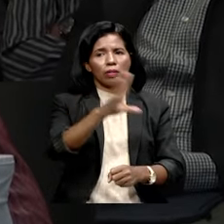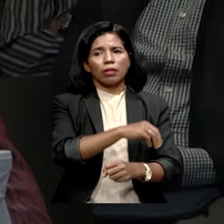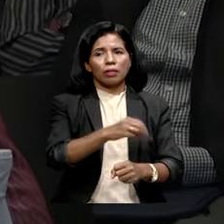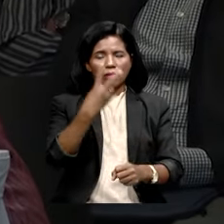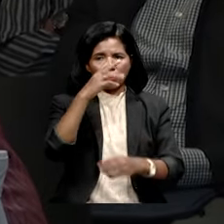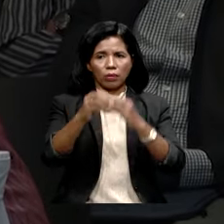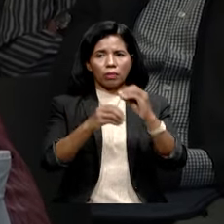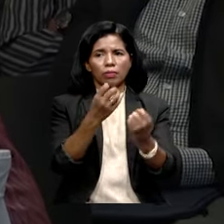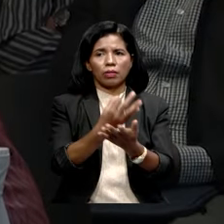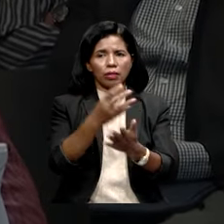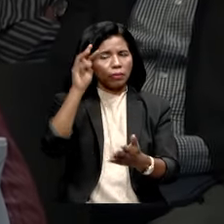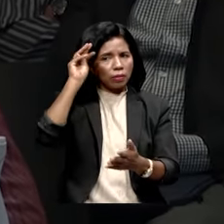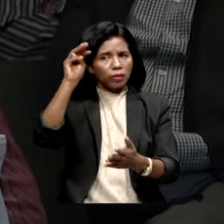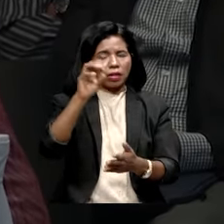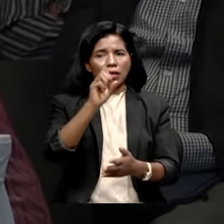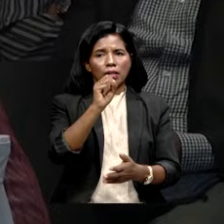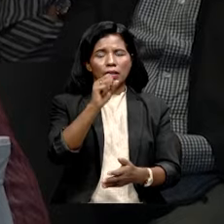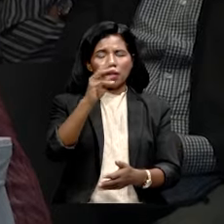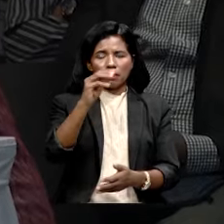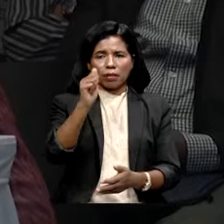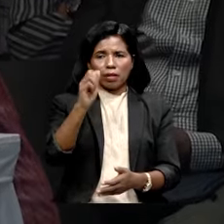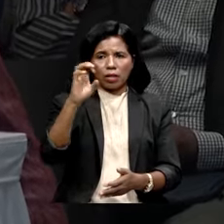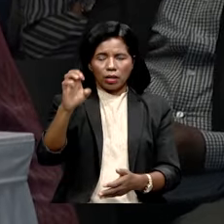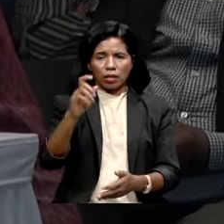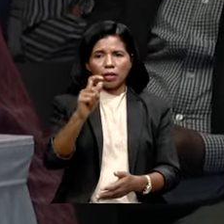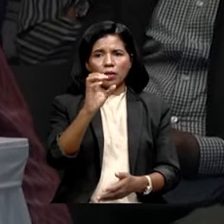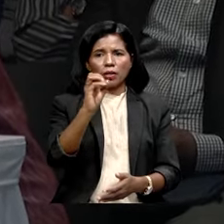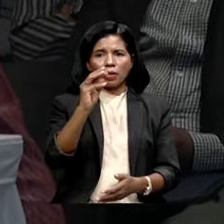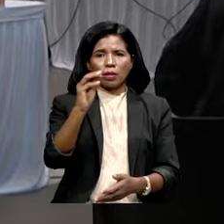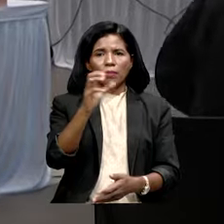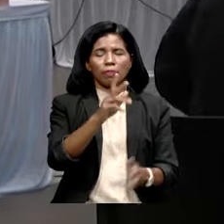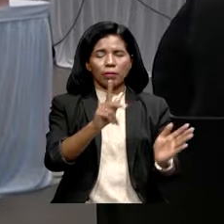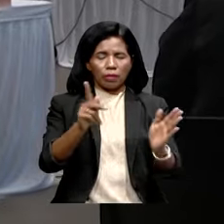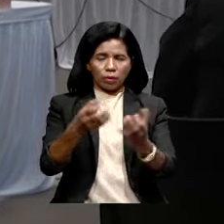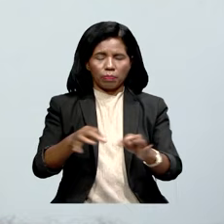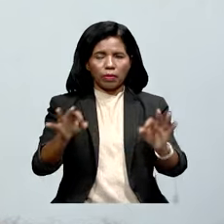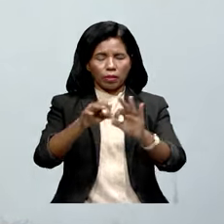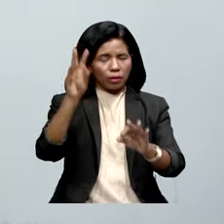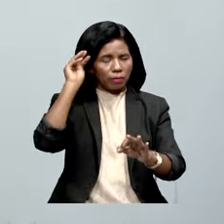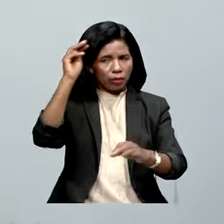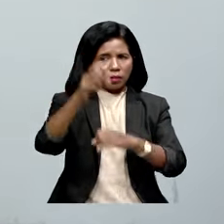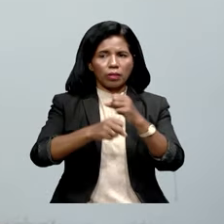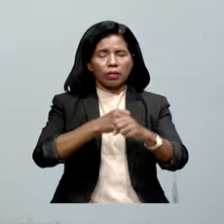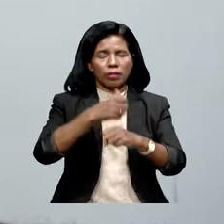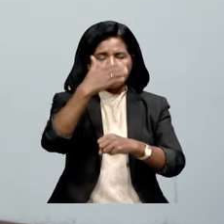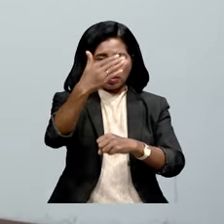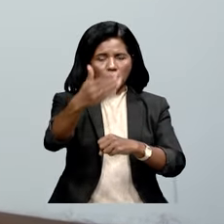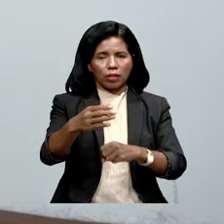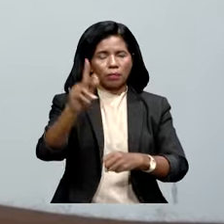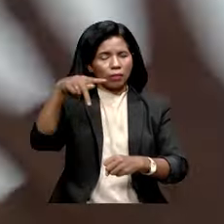no orçamento. O ministro da Administração Estatal Tomás do Rosário Cabral afirma plano prioridade do Ministério Niam batinan oin uma